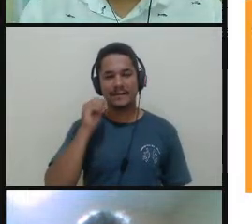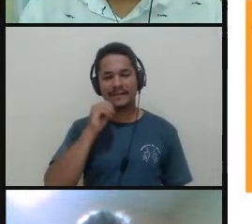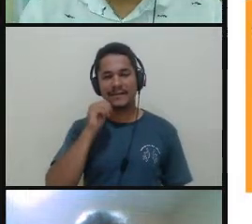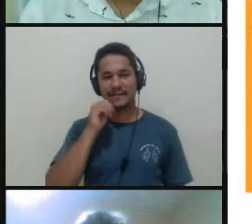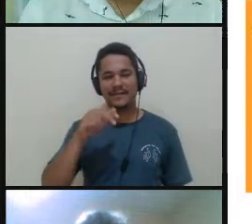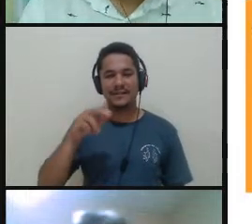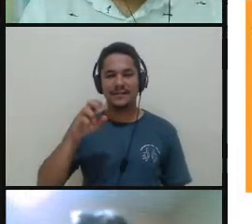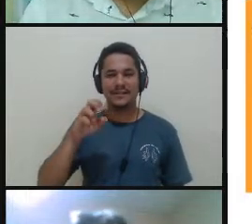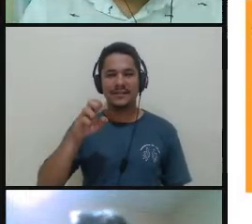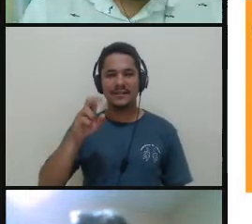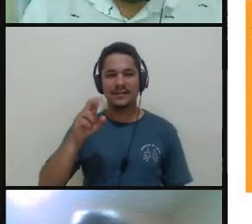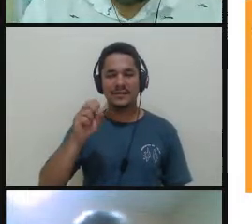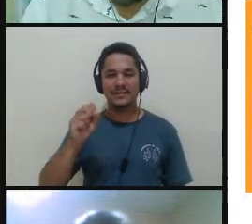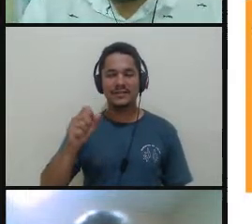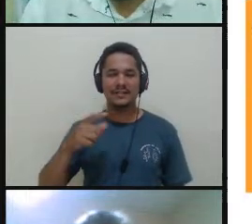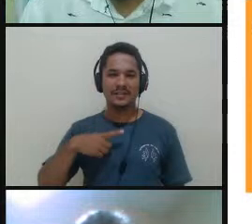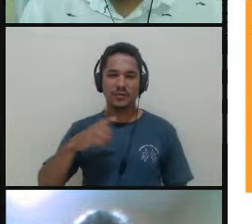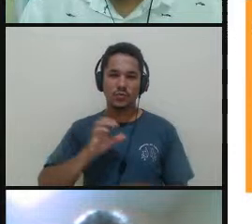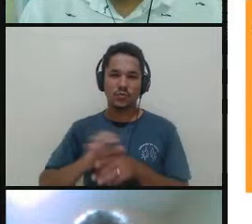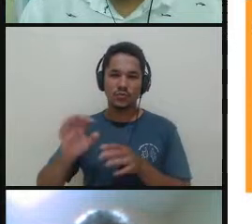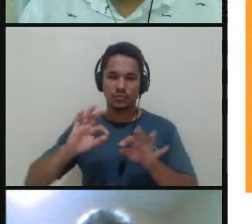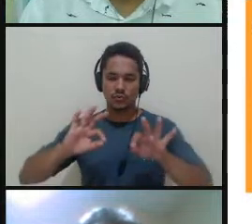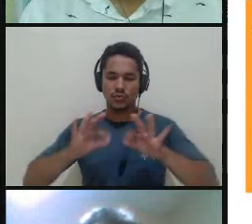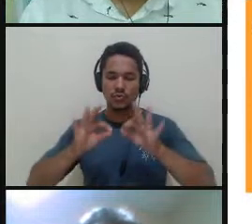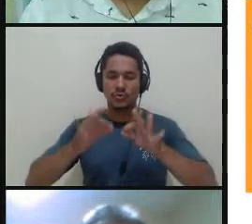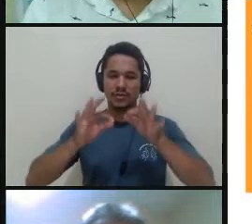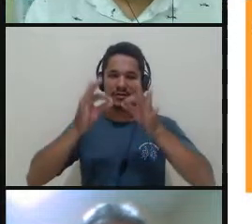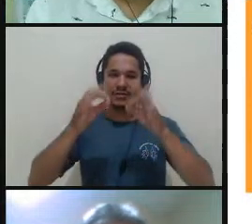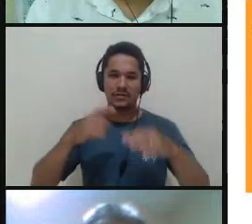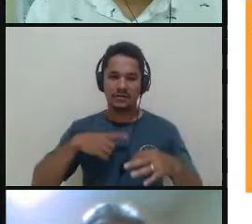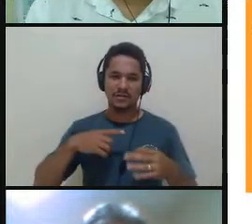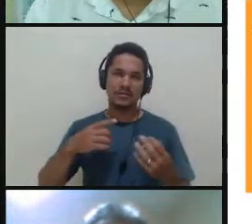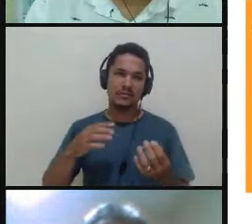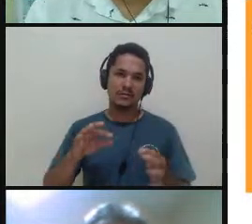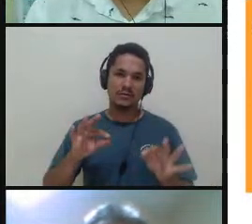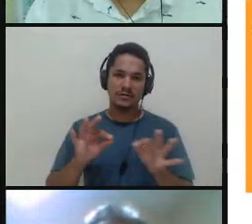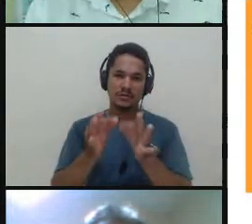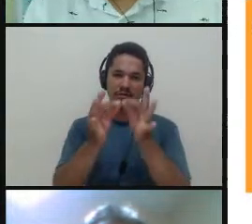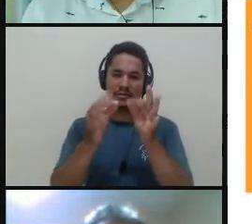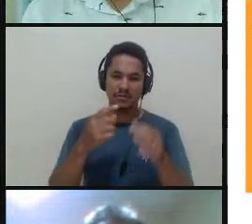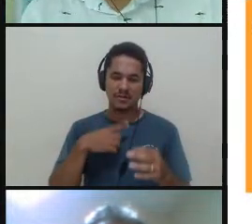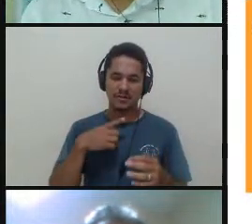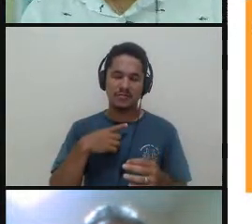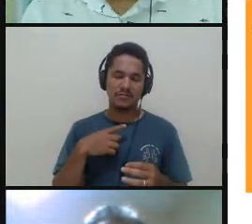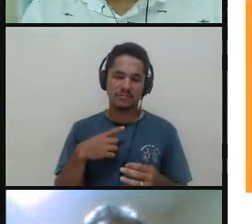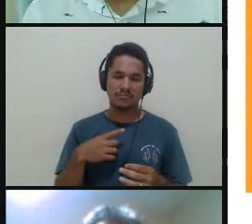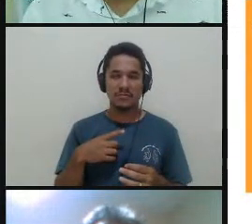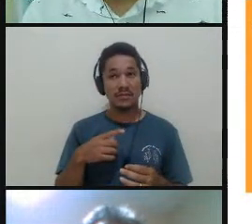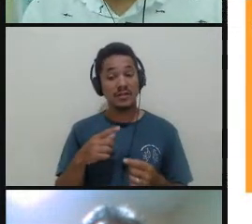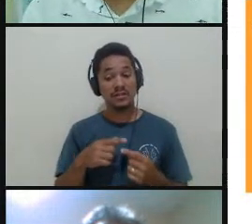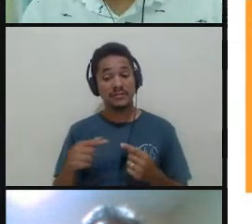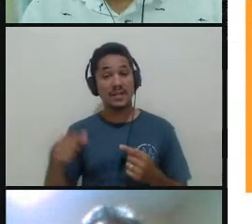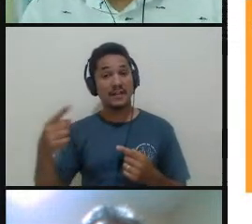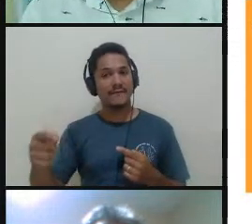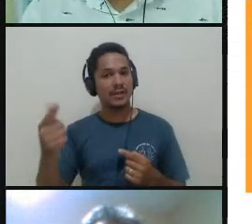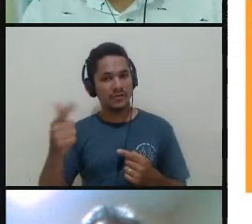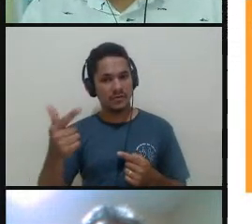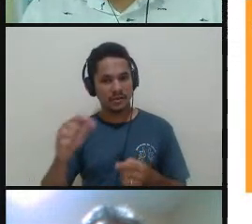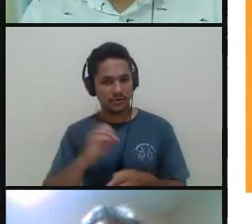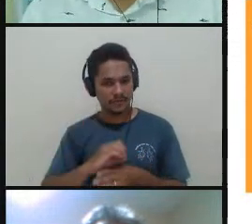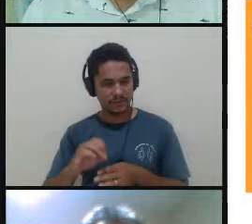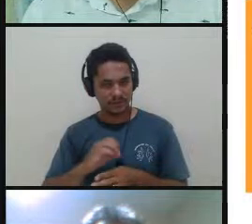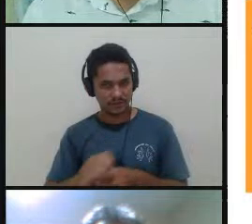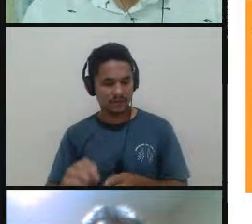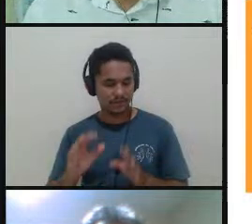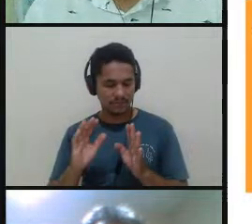de crochê e tricô. Na experiência do Qualifica semana que vem, não teremos essa oficina, tá, dona Neuza? Mas